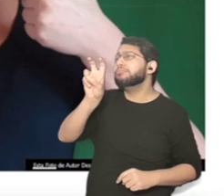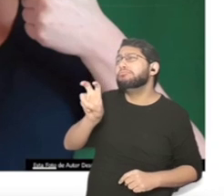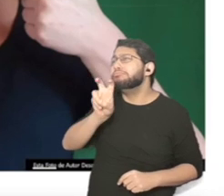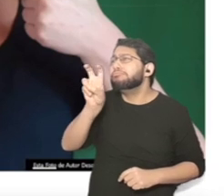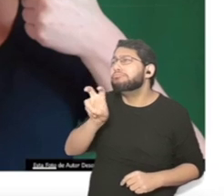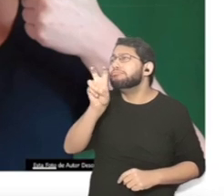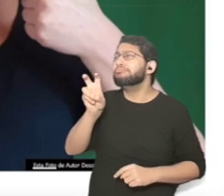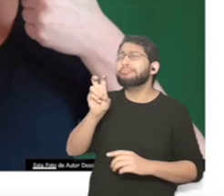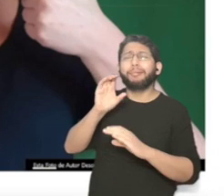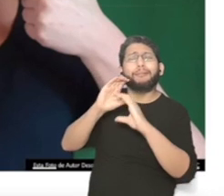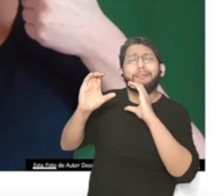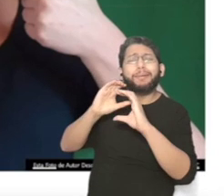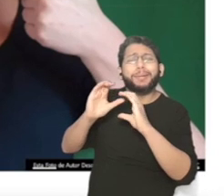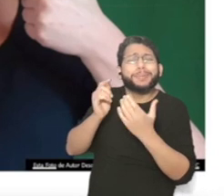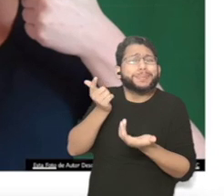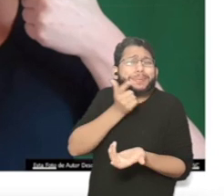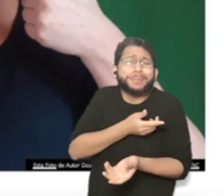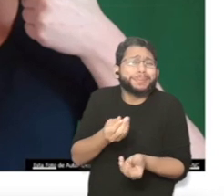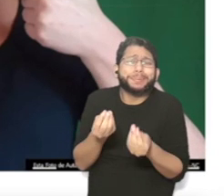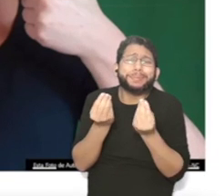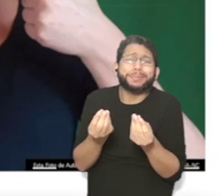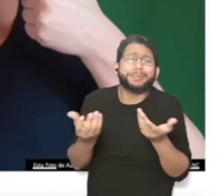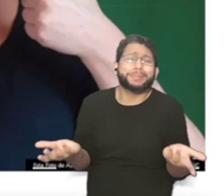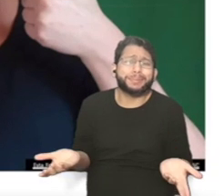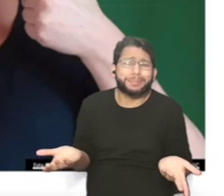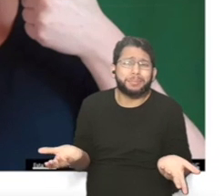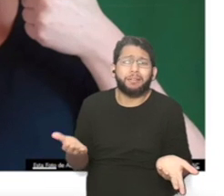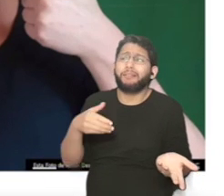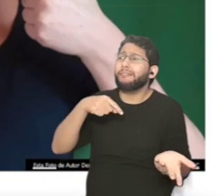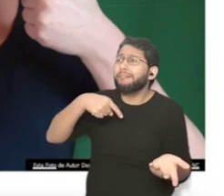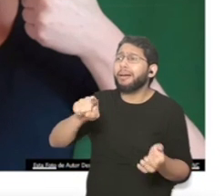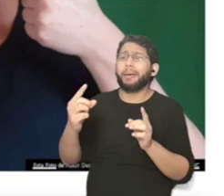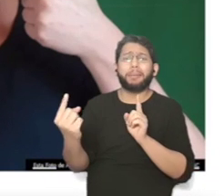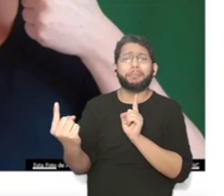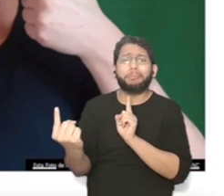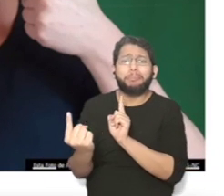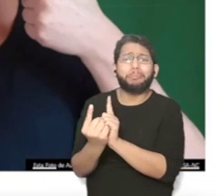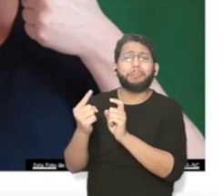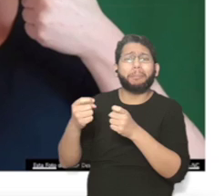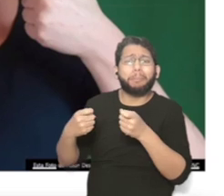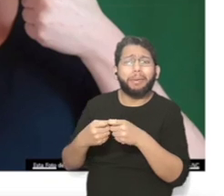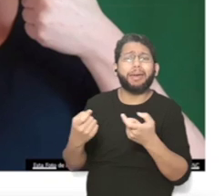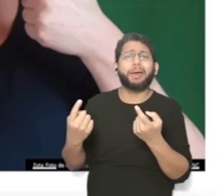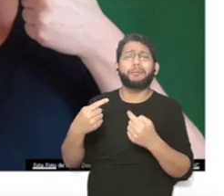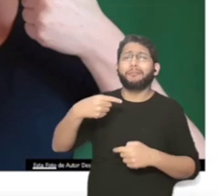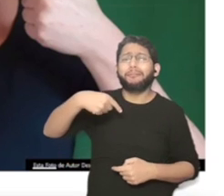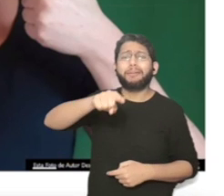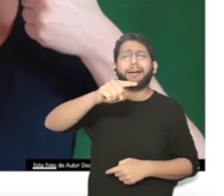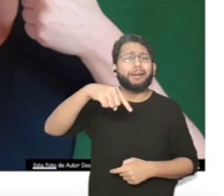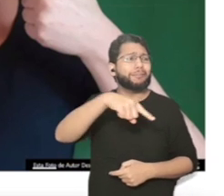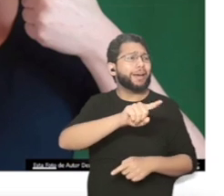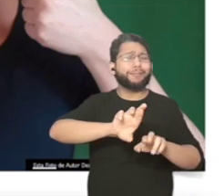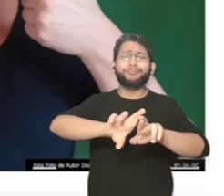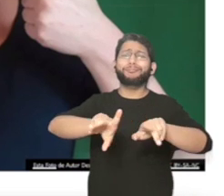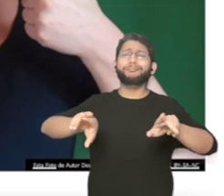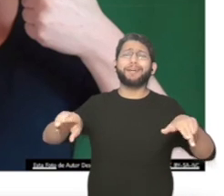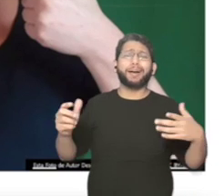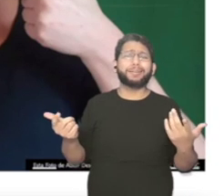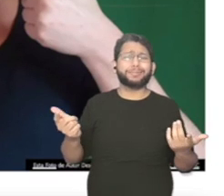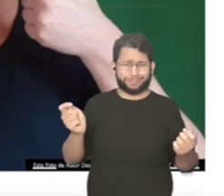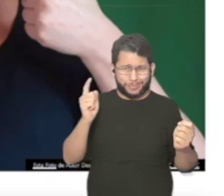que se comunica pela leitura labial fazer uso desse recurso ou